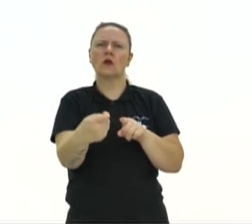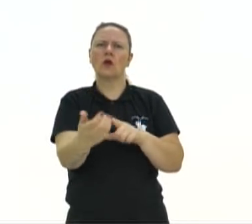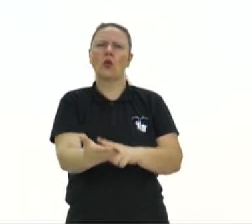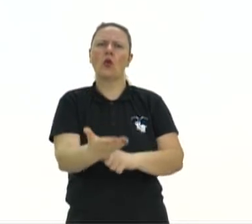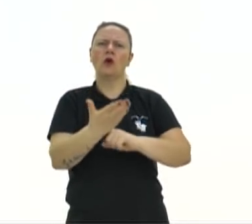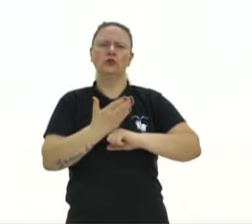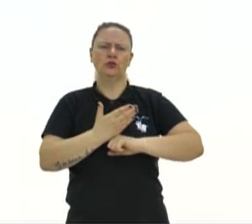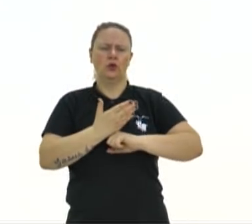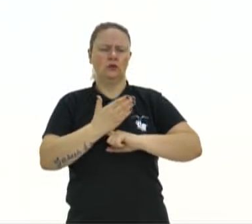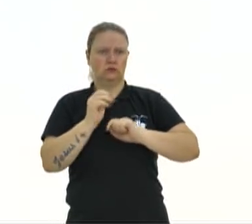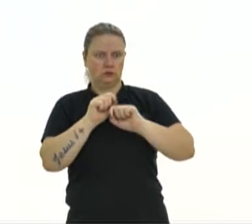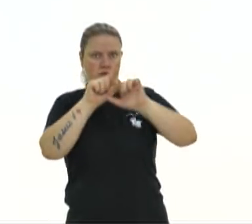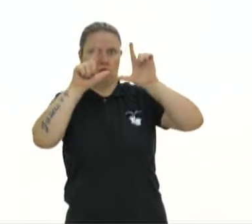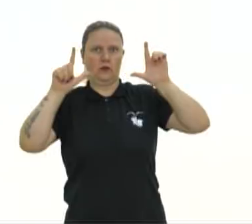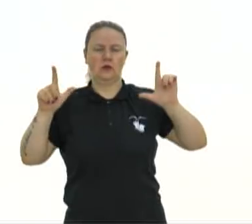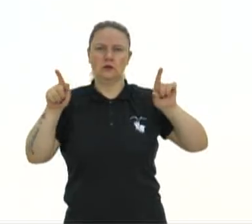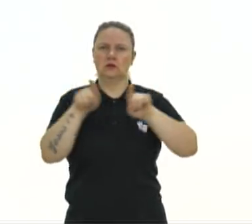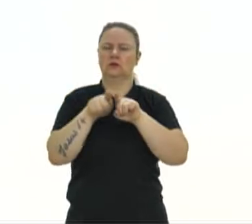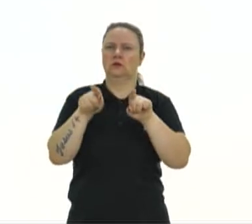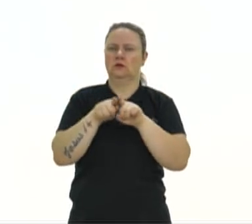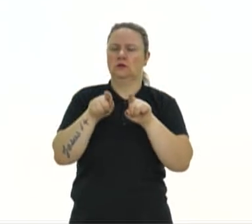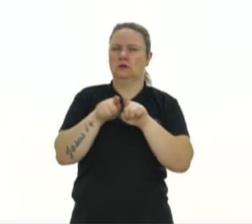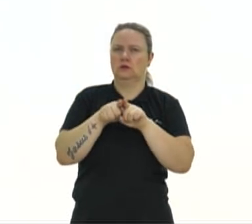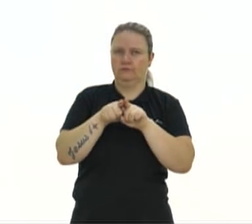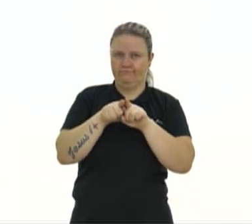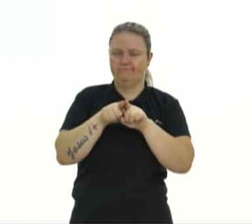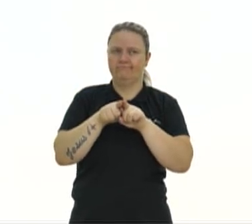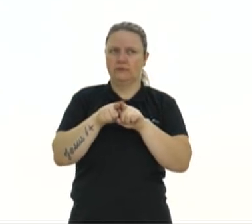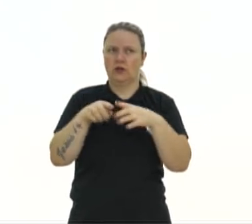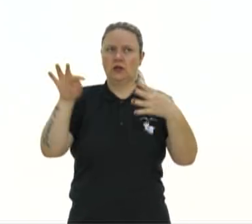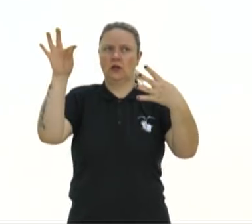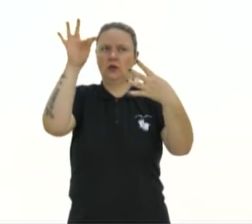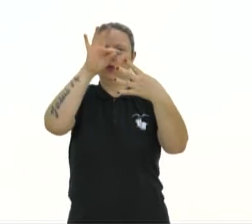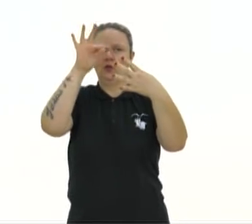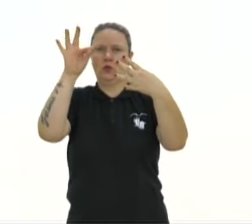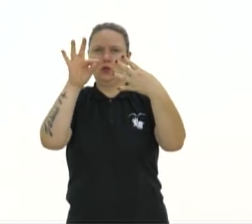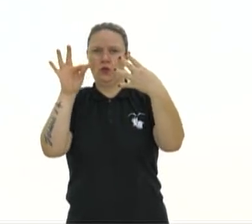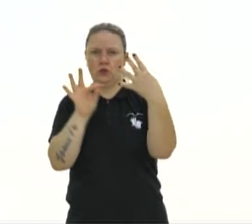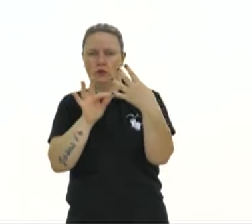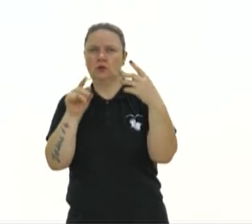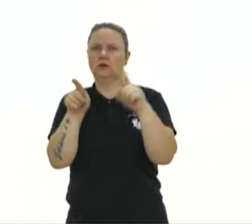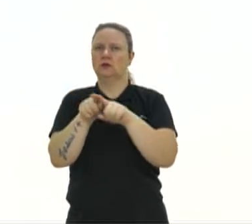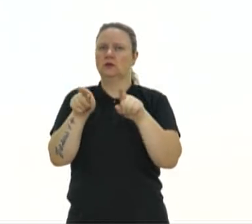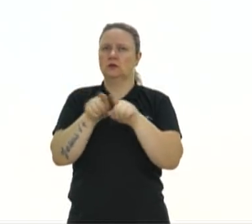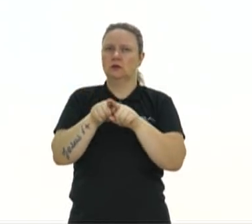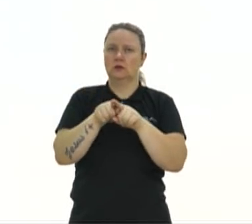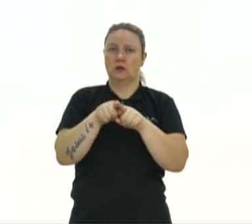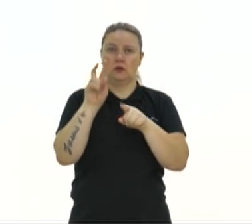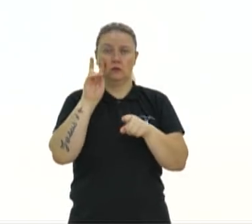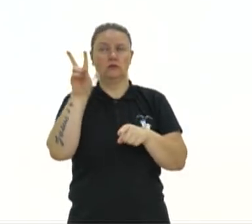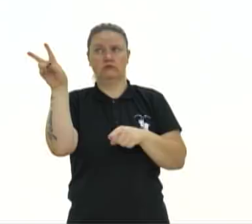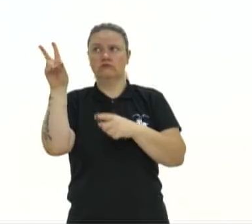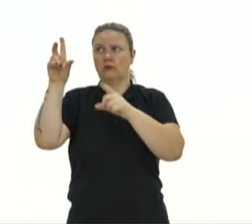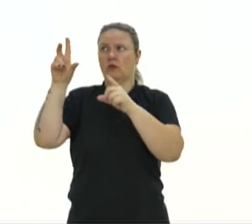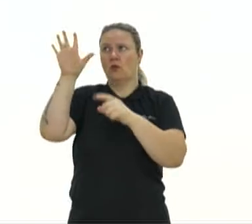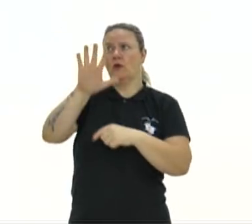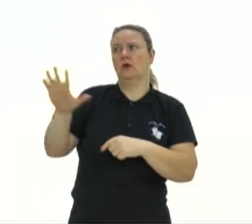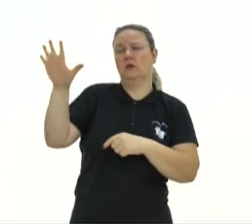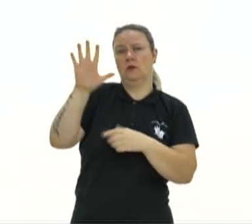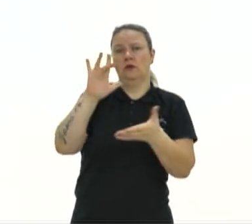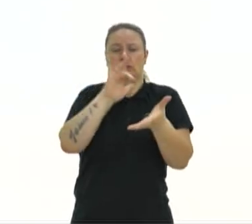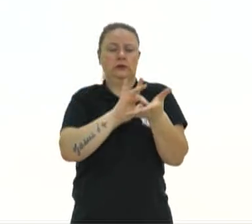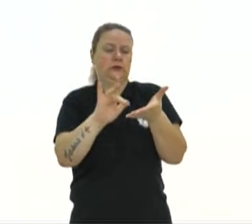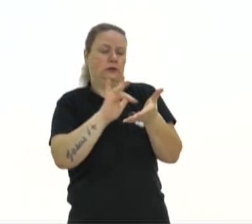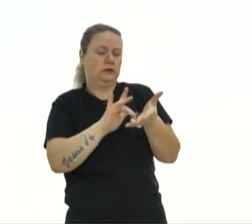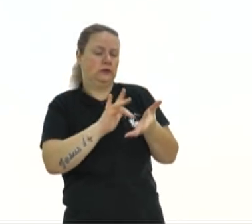a questão dos títulos, dos subtítulos e dos tópicos. Nós temos a imagem aí de um celular e nele é representado algo como